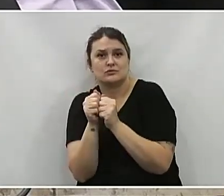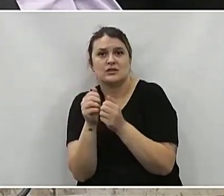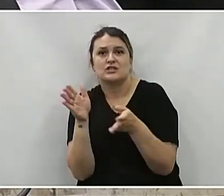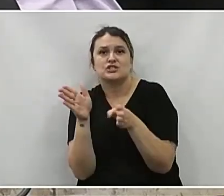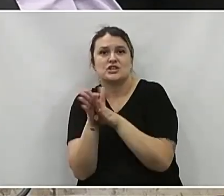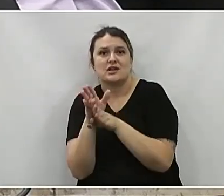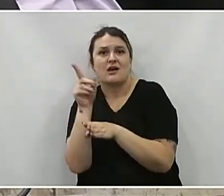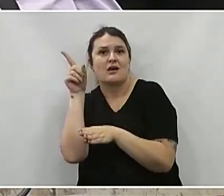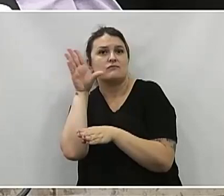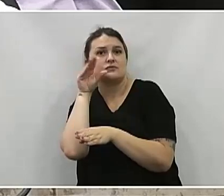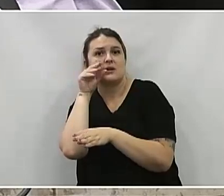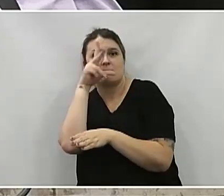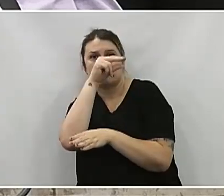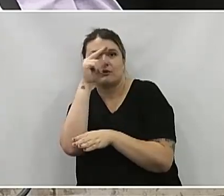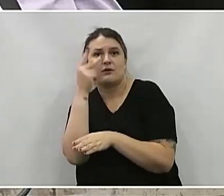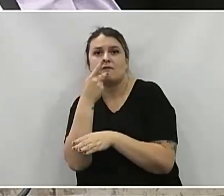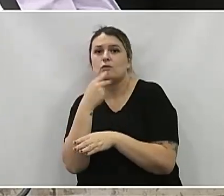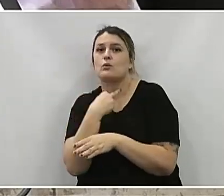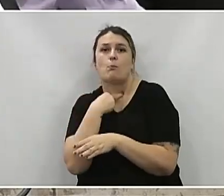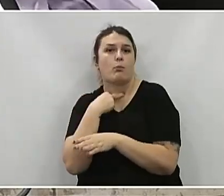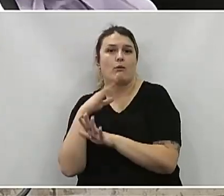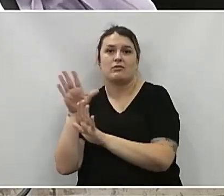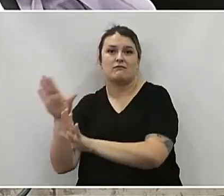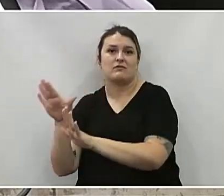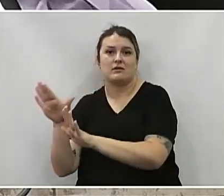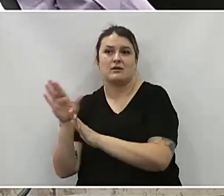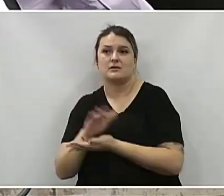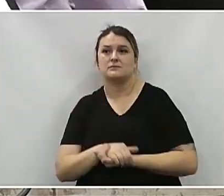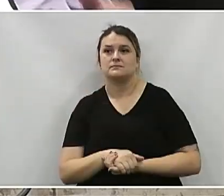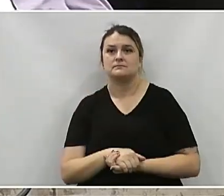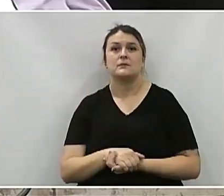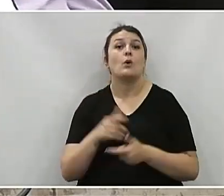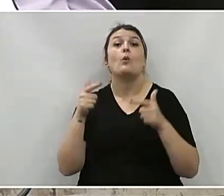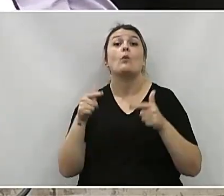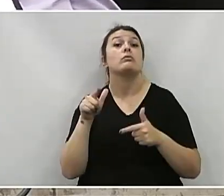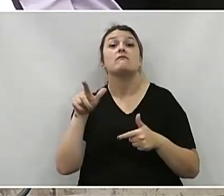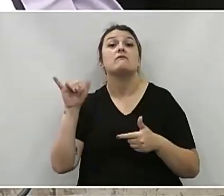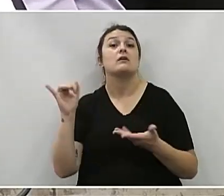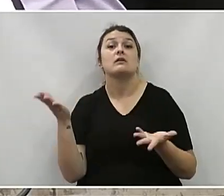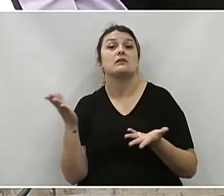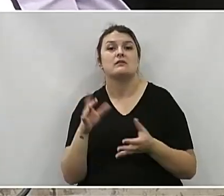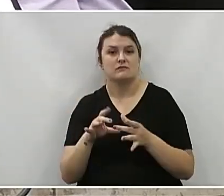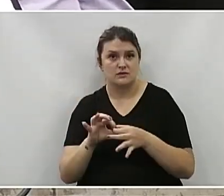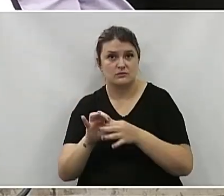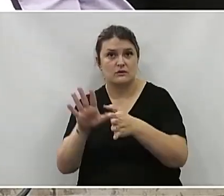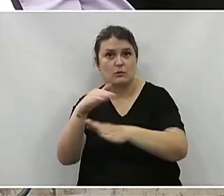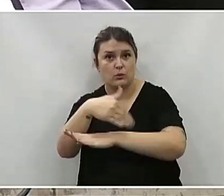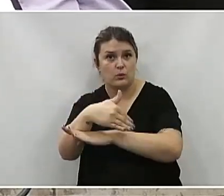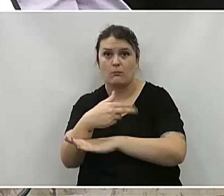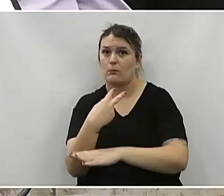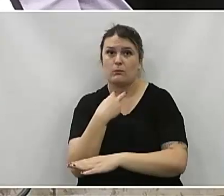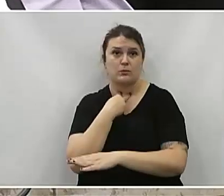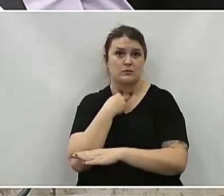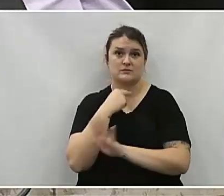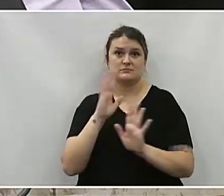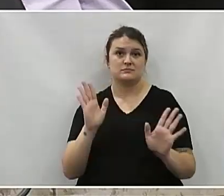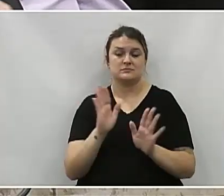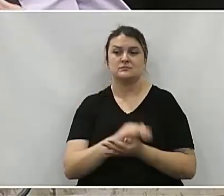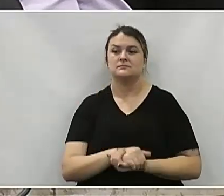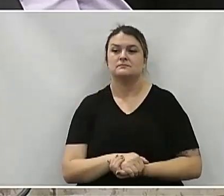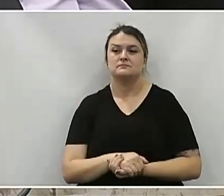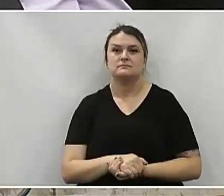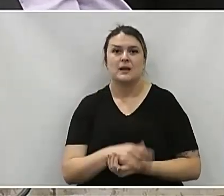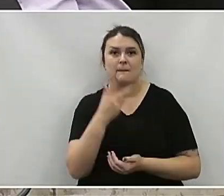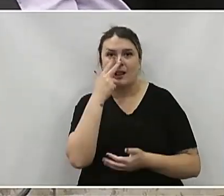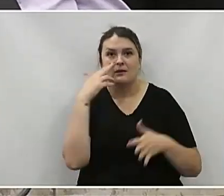funcionários da Prefeitura falam que eles não podem permanecer ali para onde vão Esses animais tá